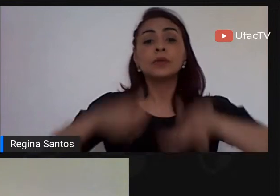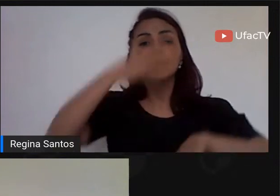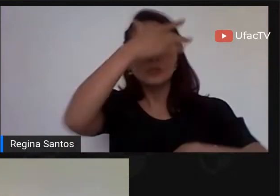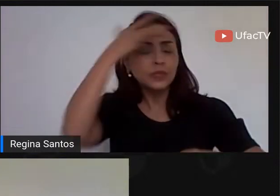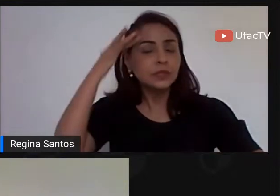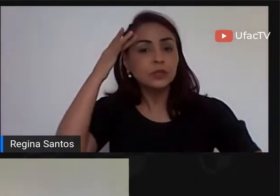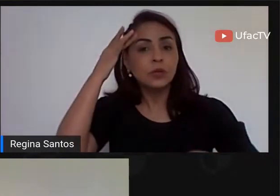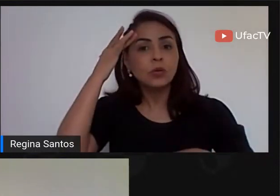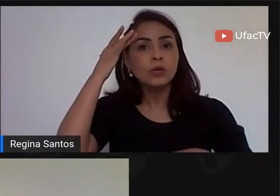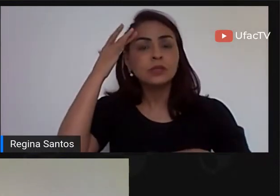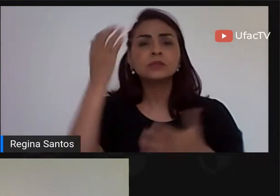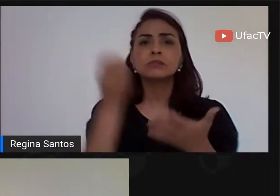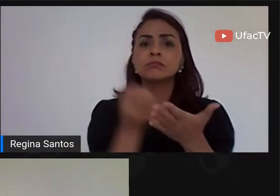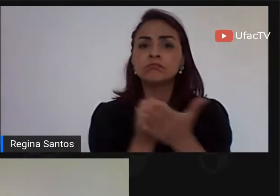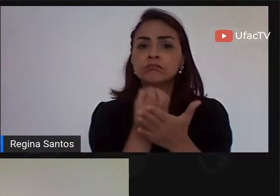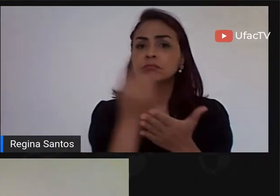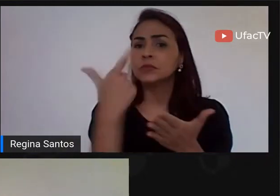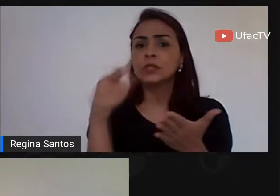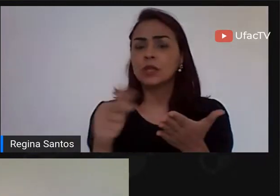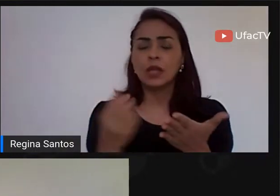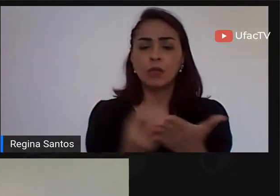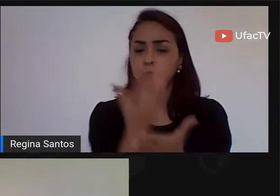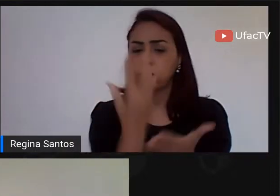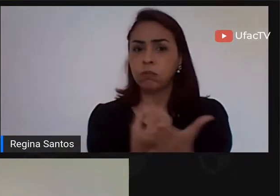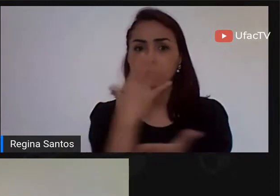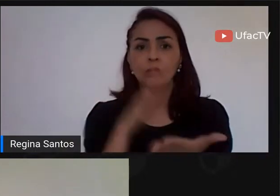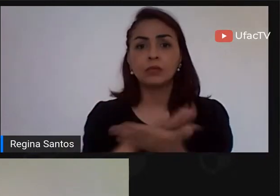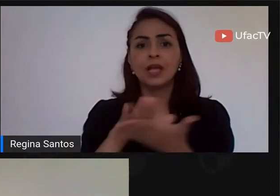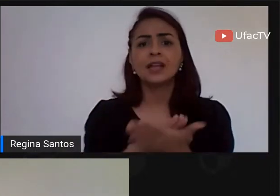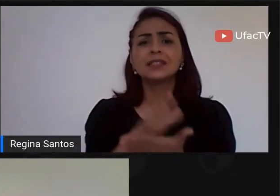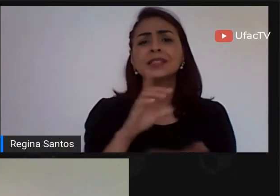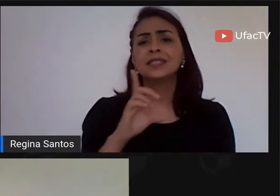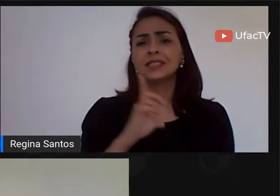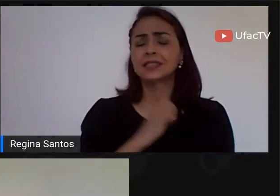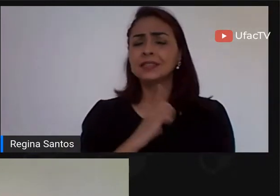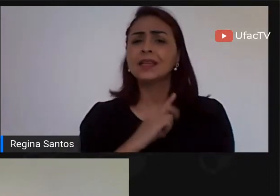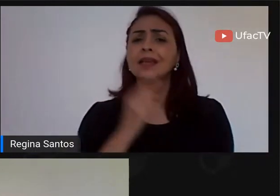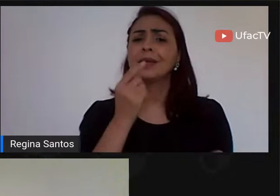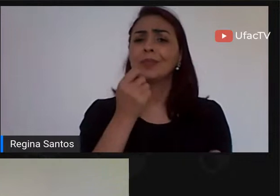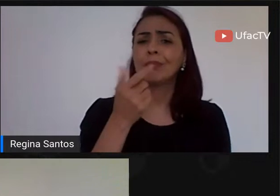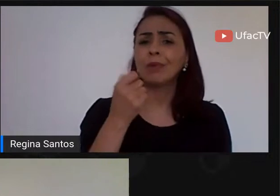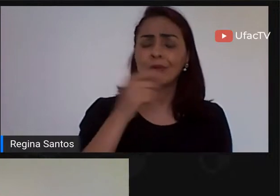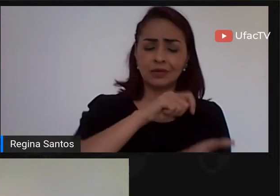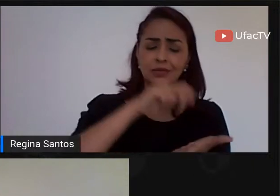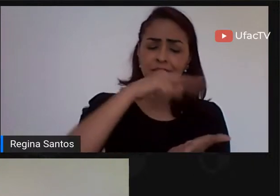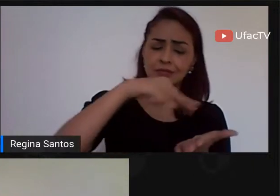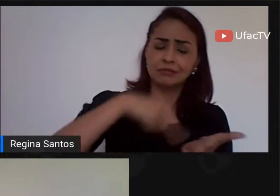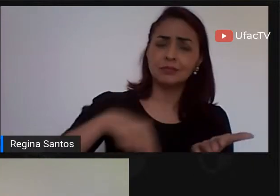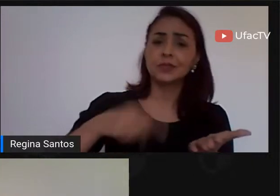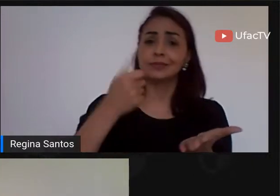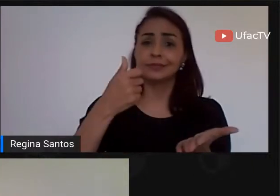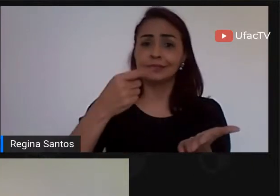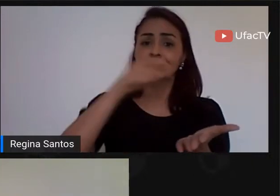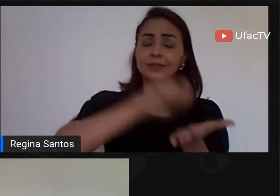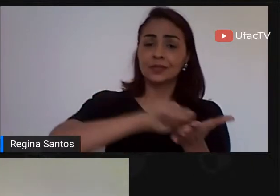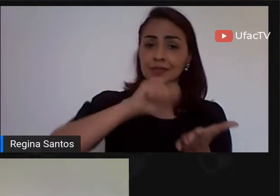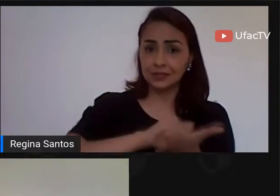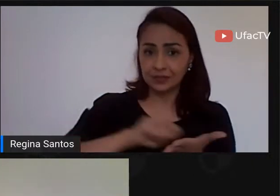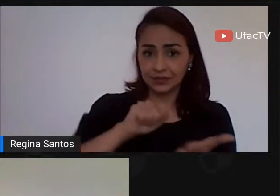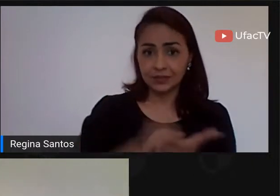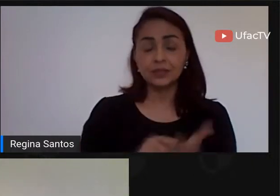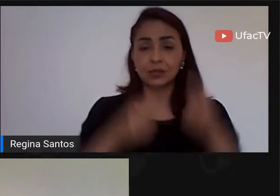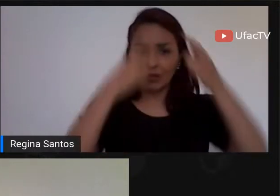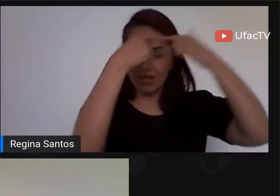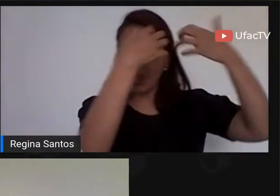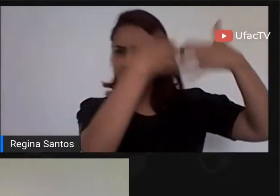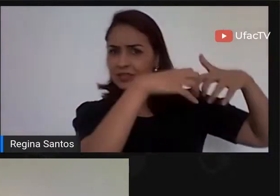tratando justamente de distanciar essa ideia de raciocínio lógico somente atrelado